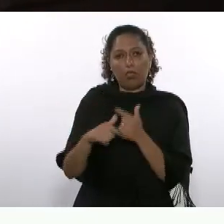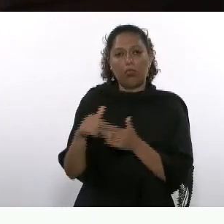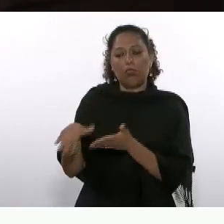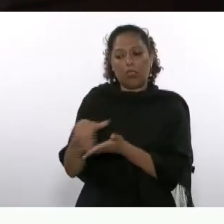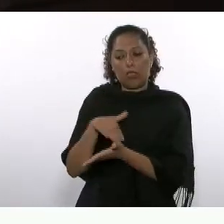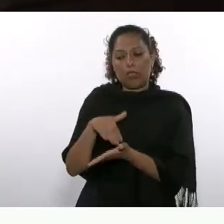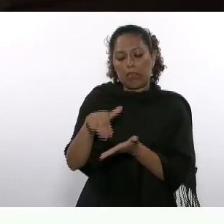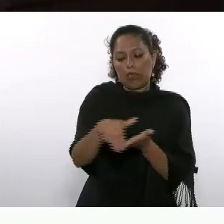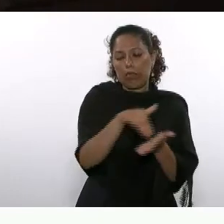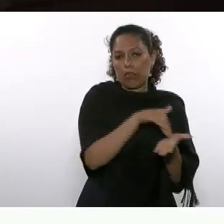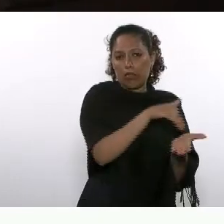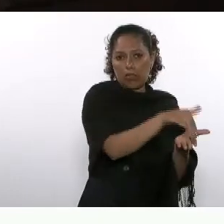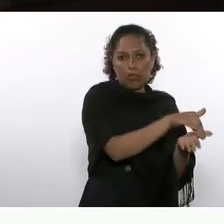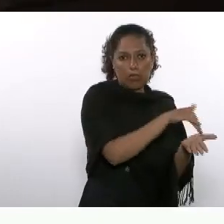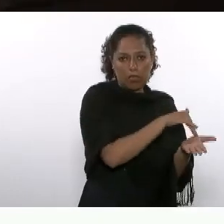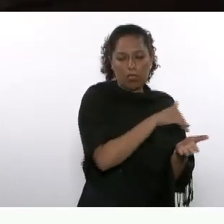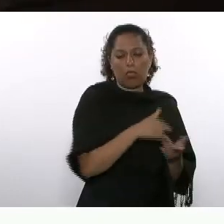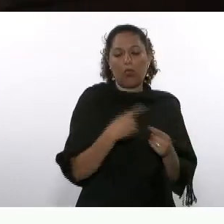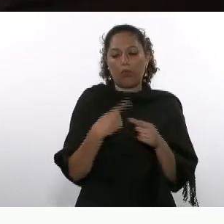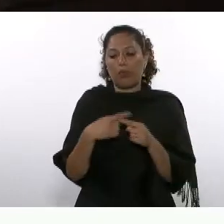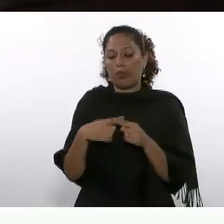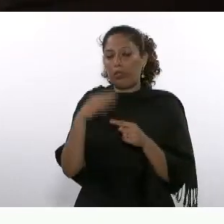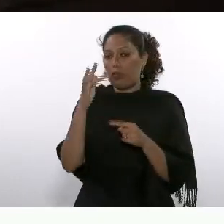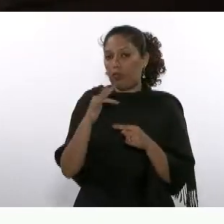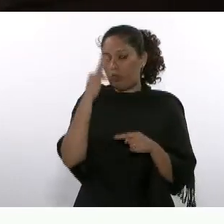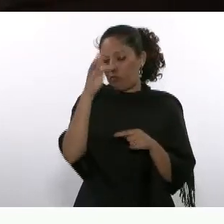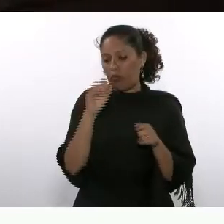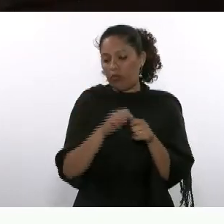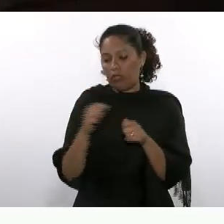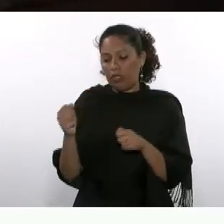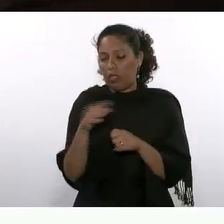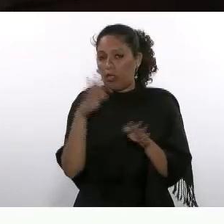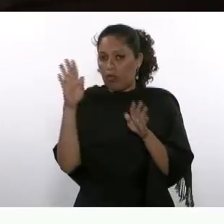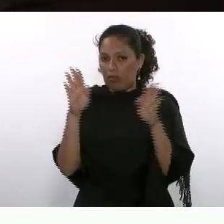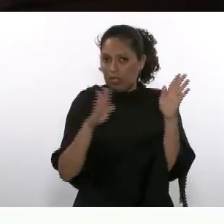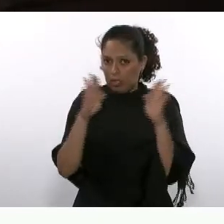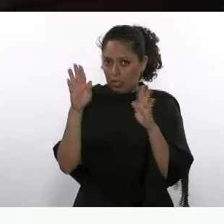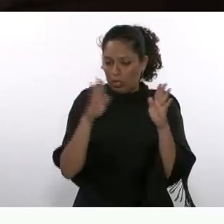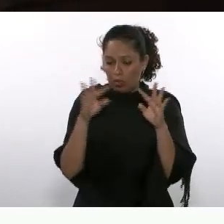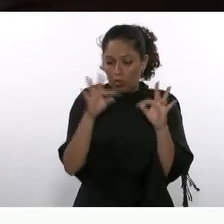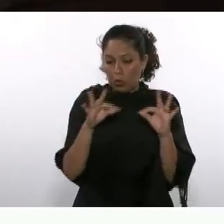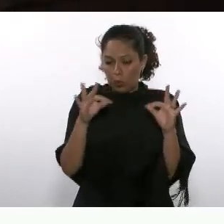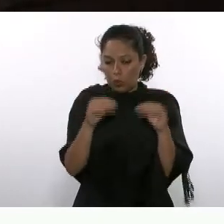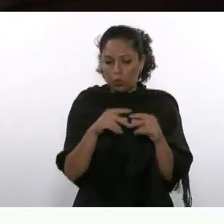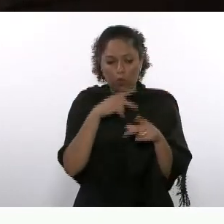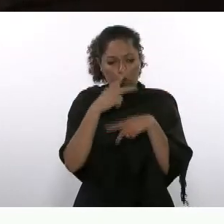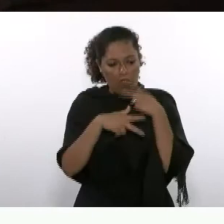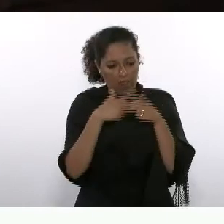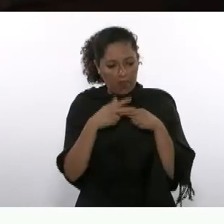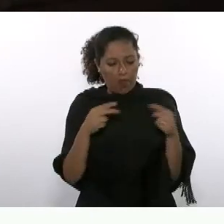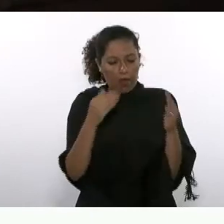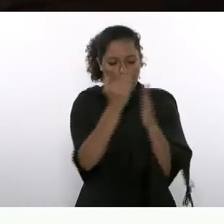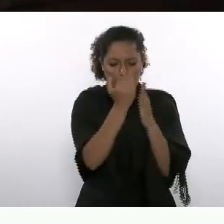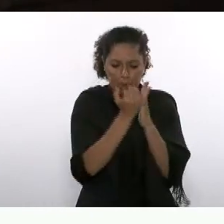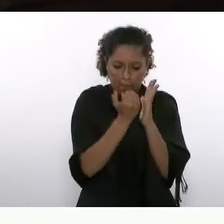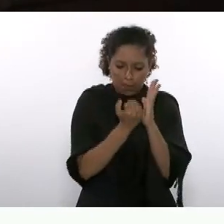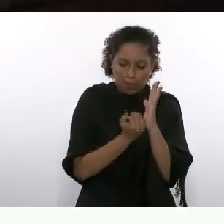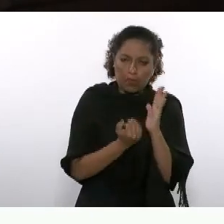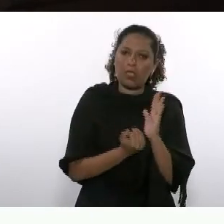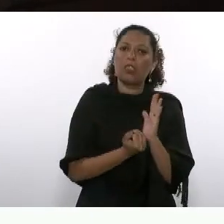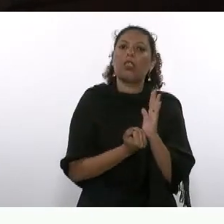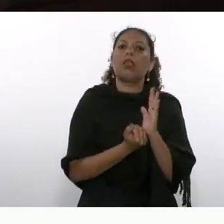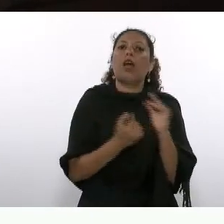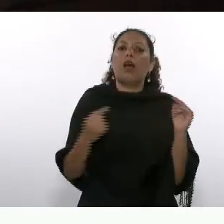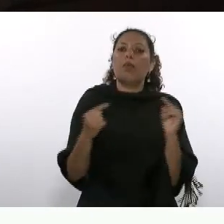que, quando for fazer a nova licitação, né, tudo seja previsto dentro do que é de interesse